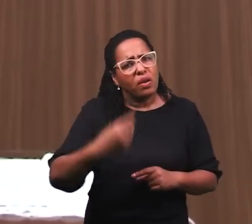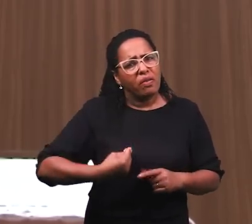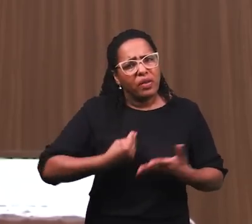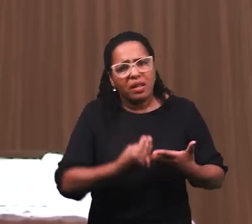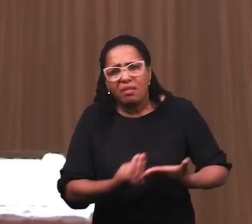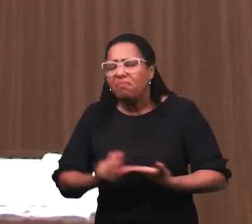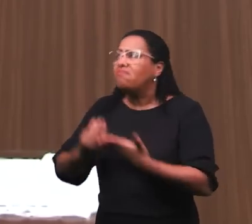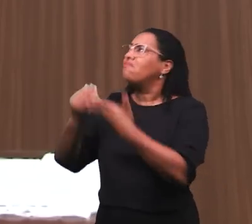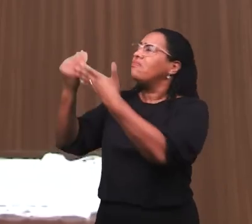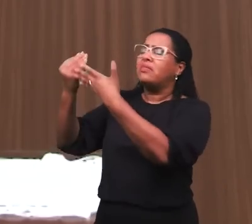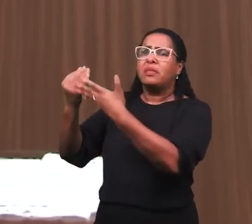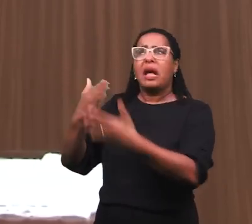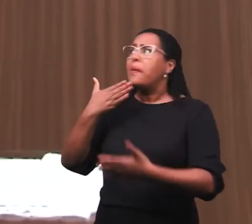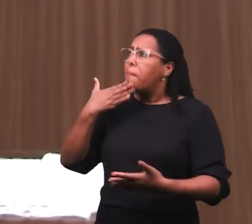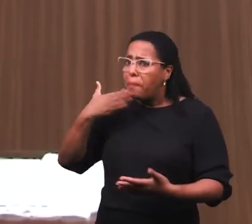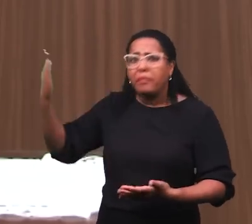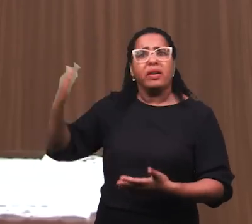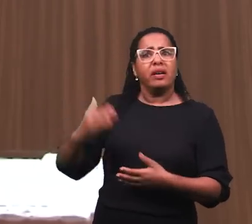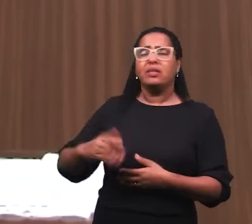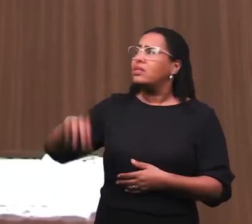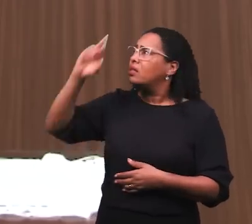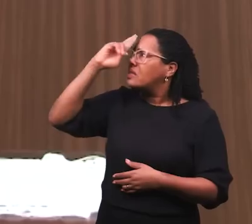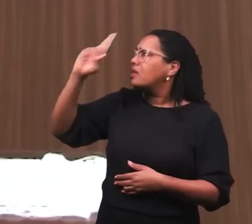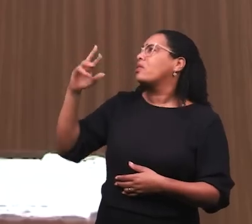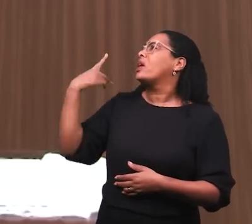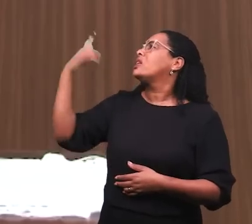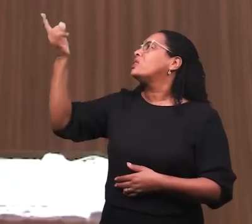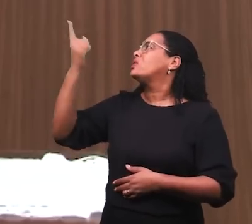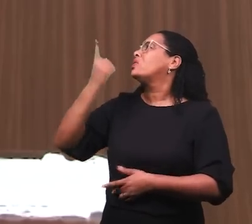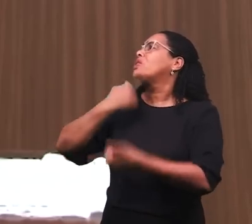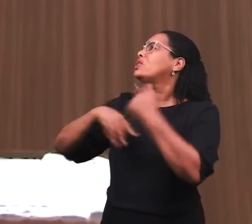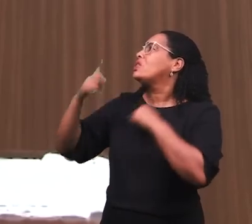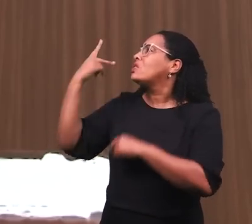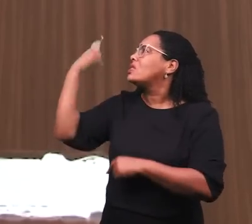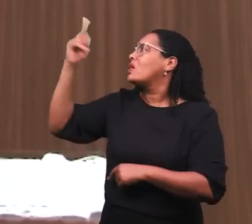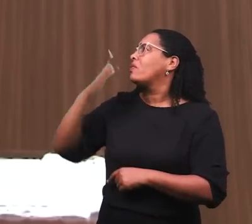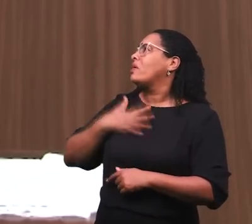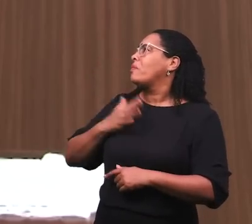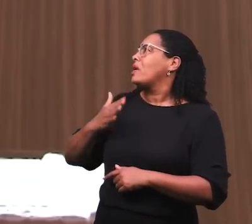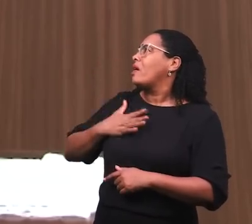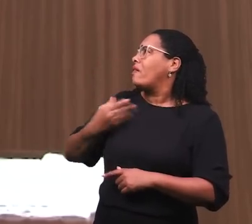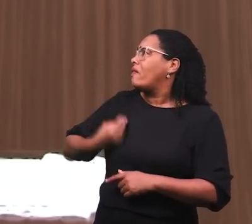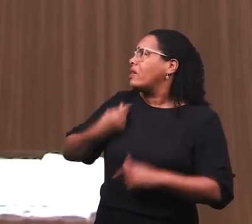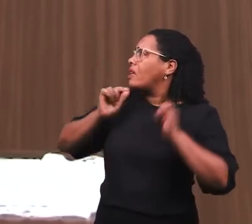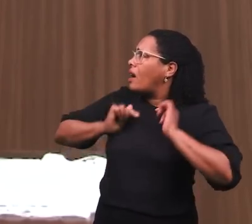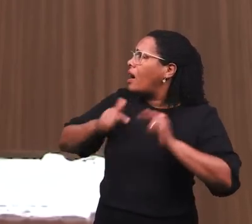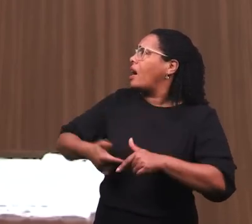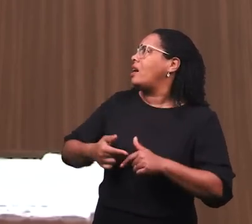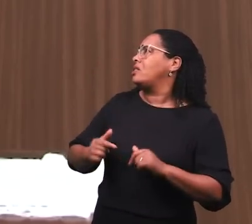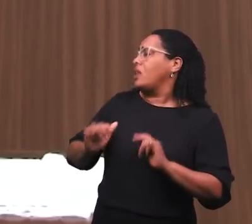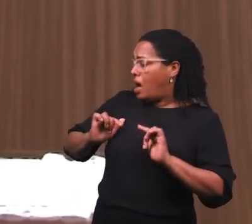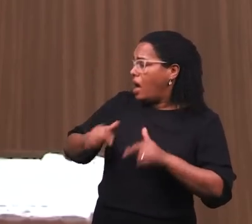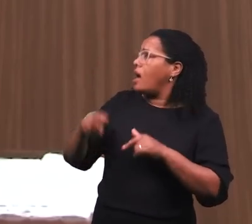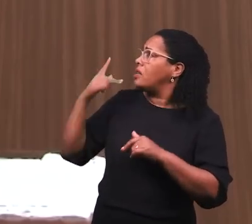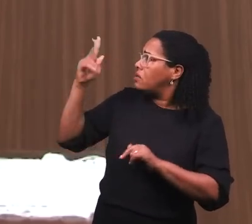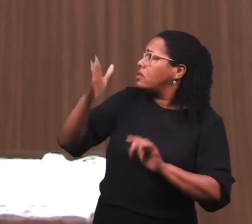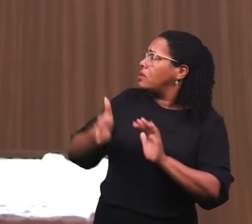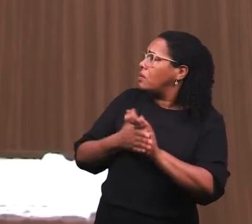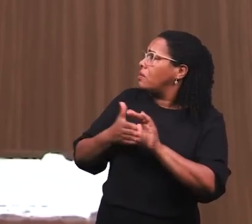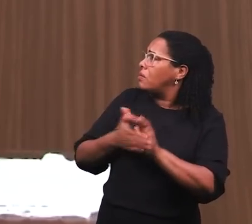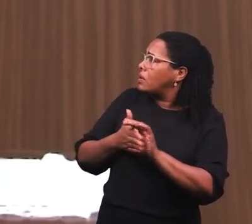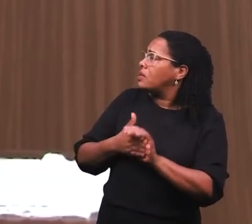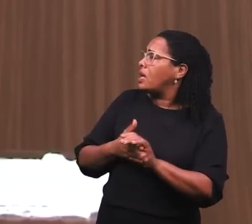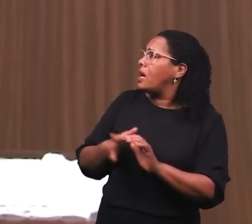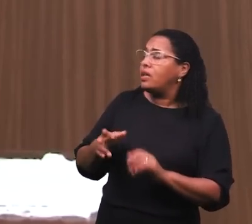e peça a Ele: Senhor, faça a Tua vontade na minha vida, realiza o Teu projeto e permaneça em